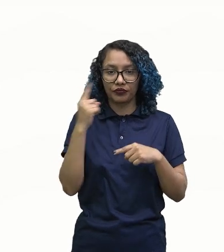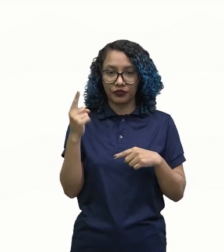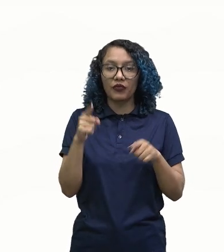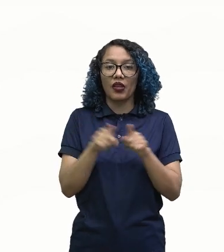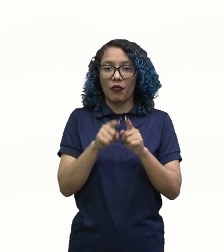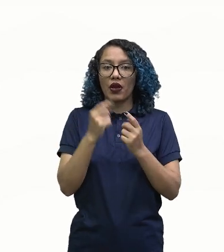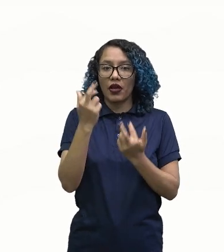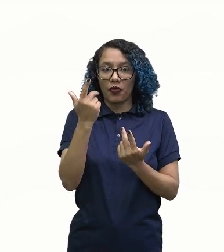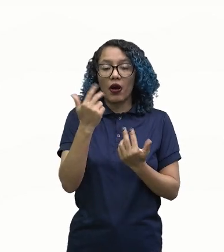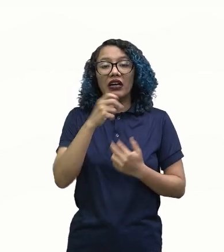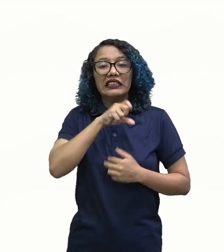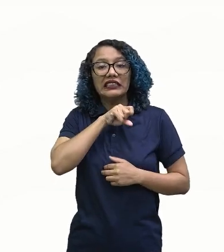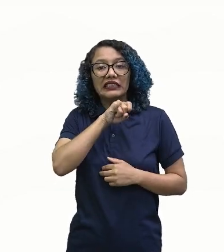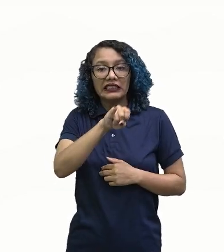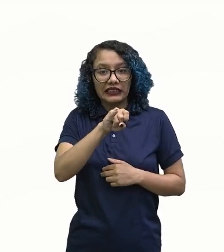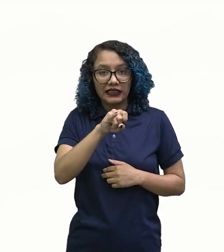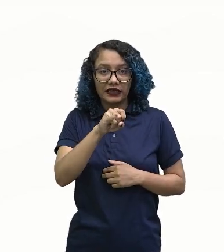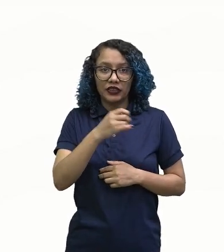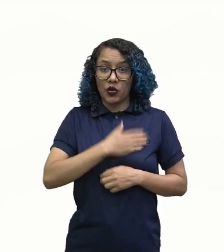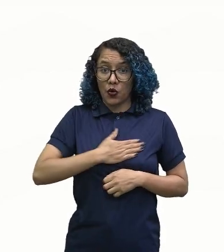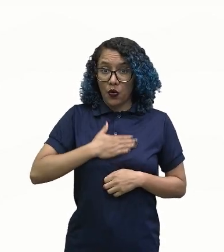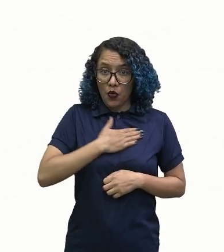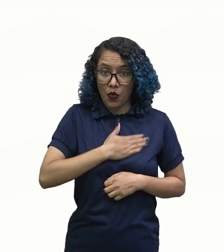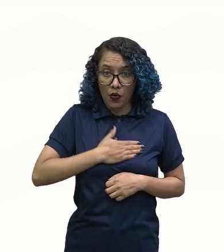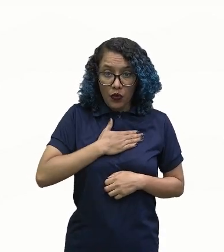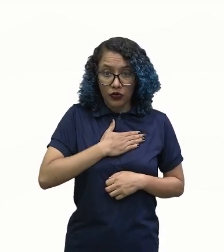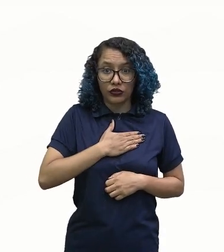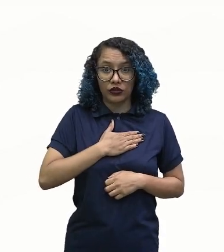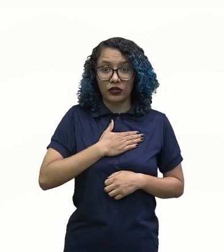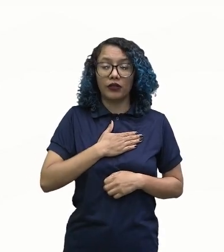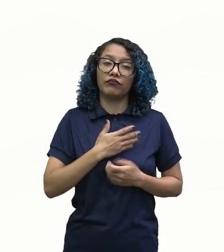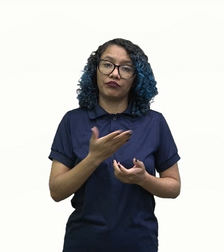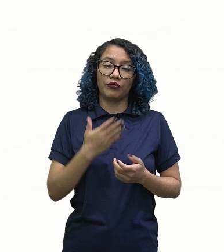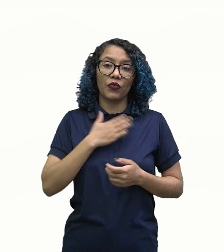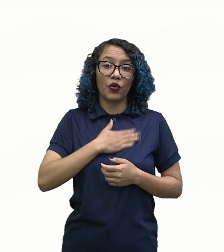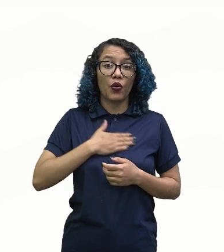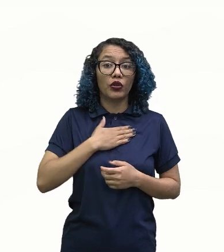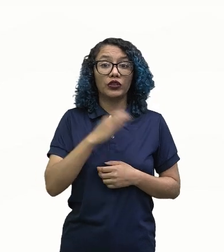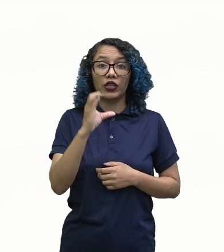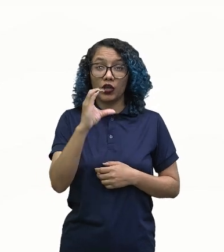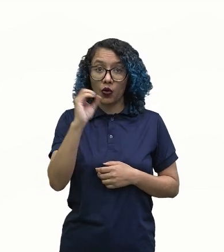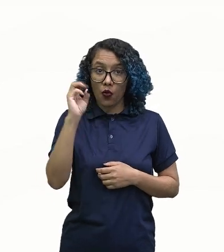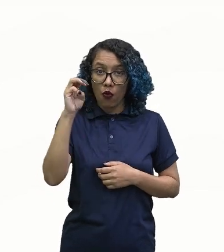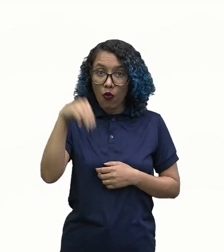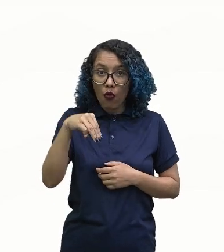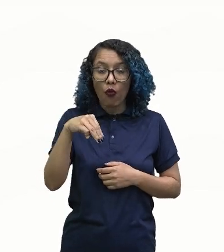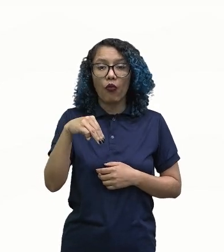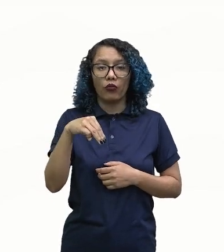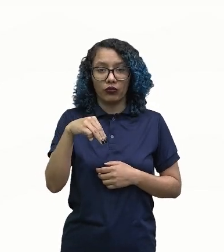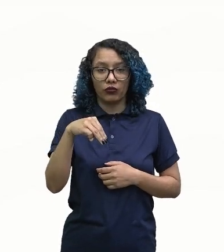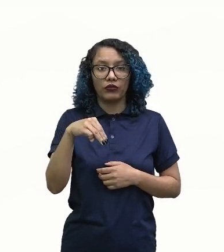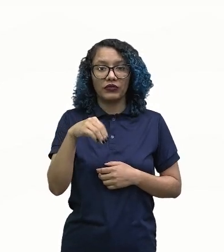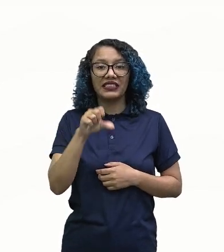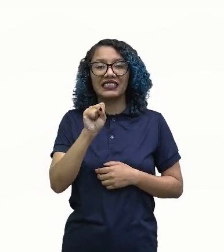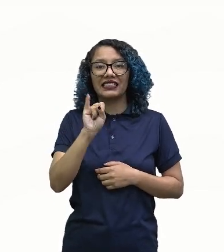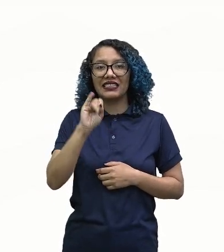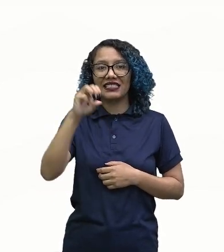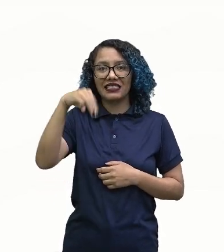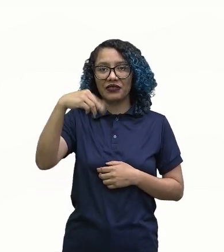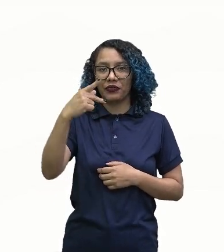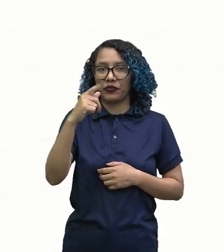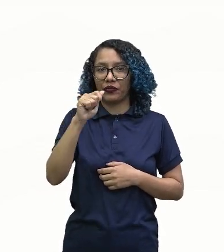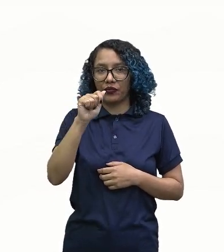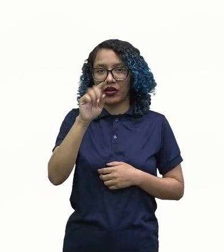Quem simpatiza, simpatiza com alguém, ok? Então, perceba aí que eu